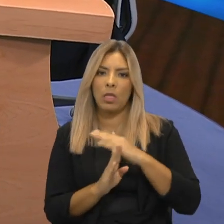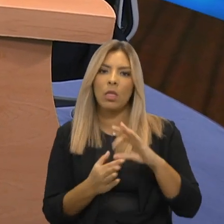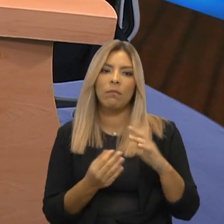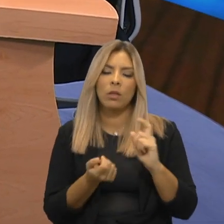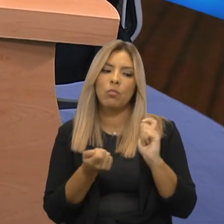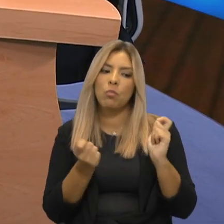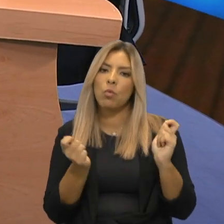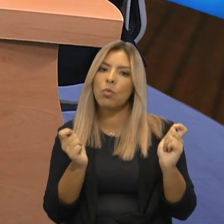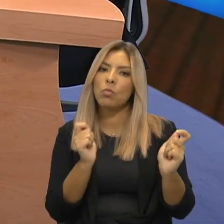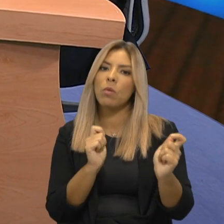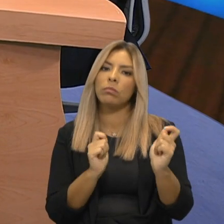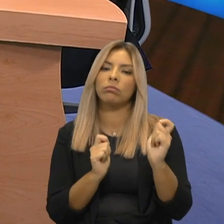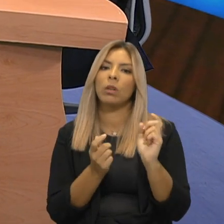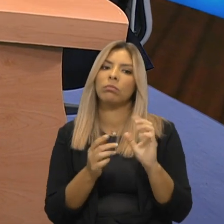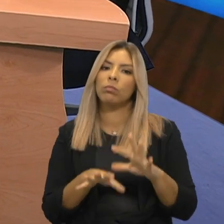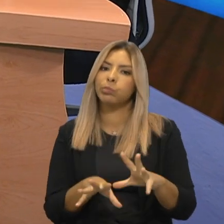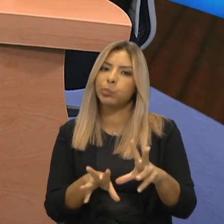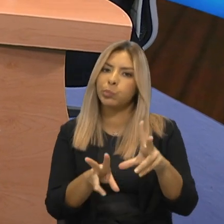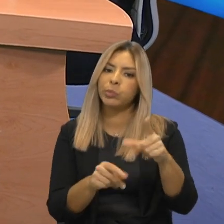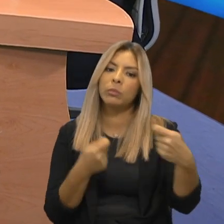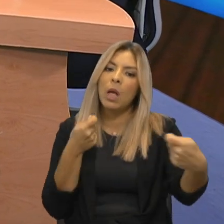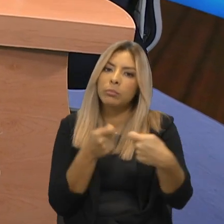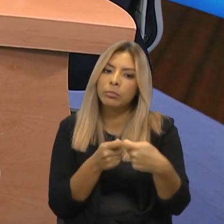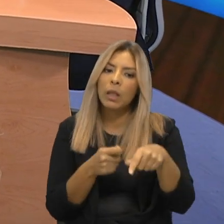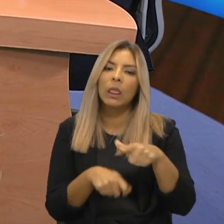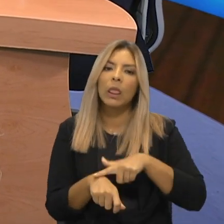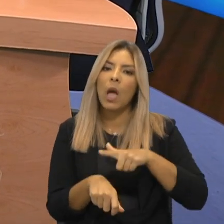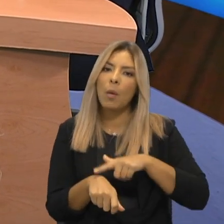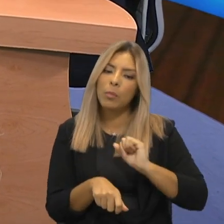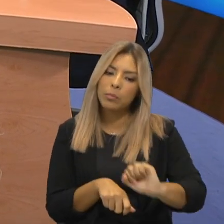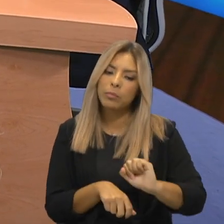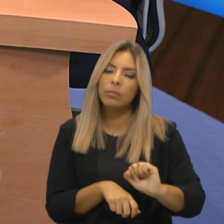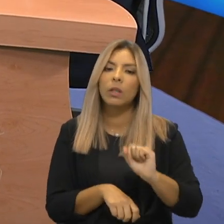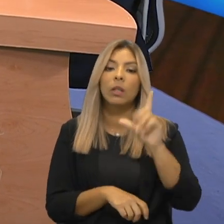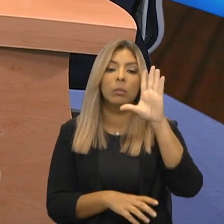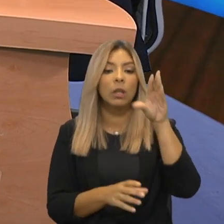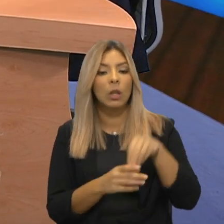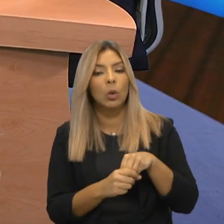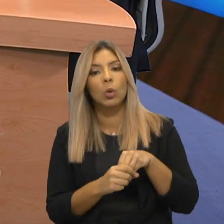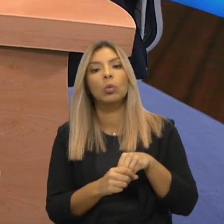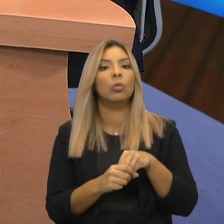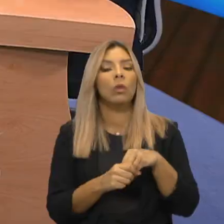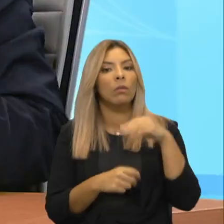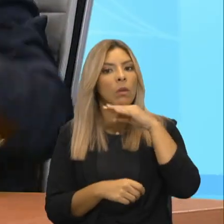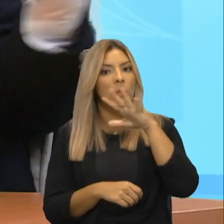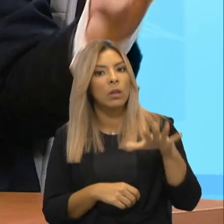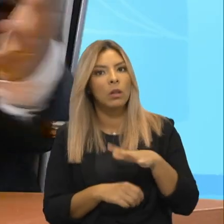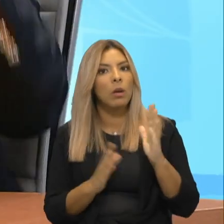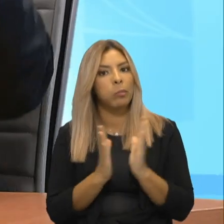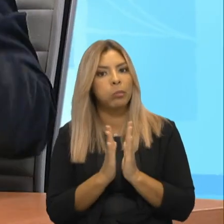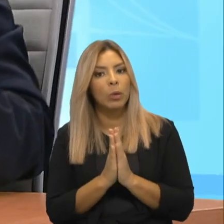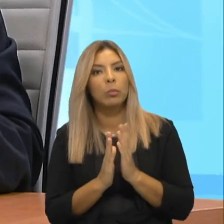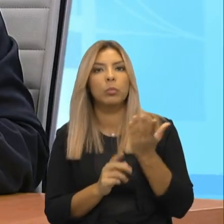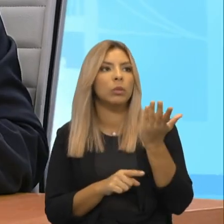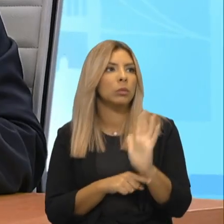se renovando de uma forma extraordinária, às vezes dentro da própria família religiosa. Por exemplo, os beneditinos, que é uma das